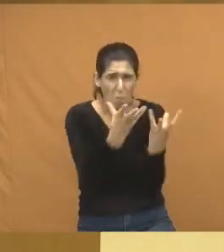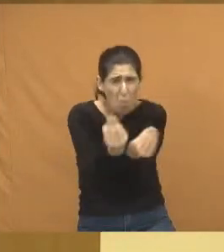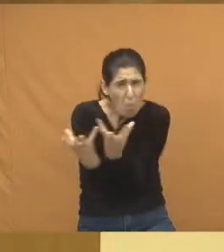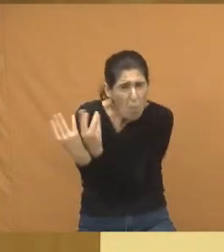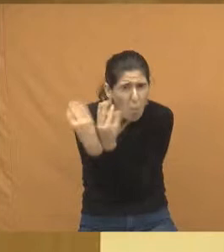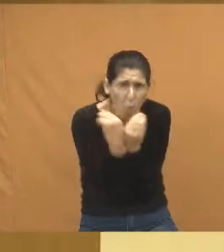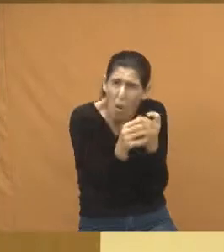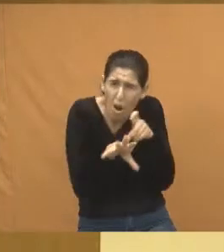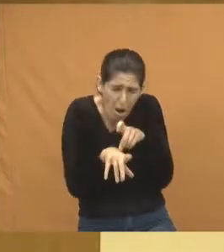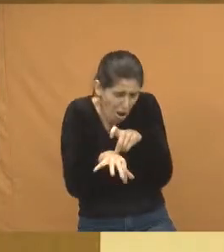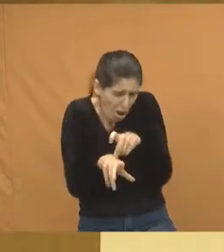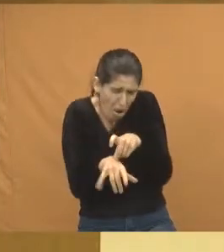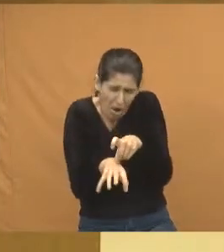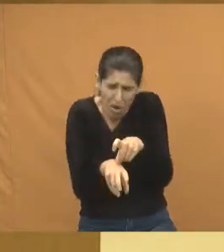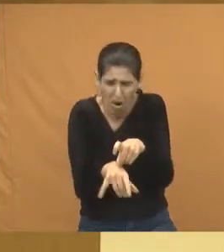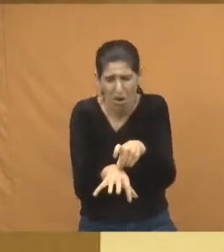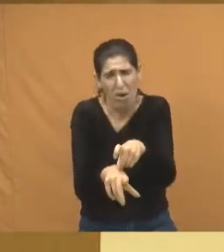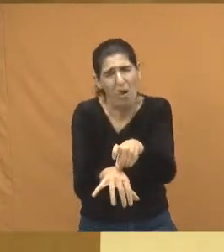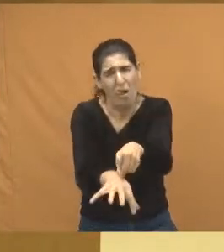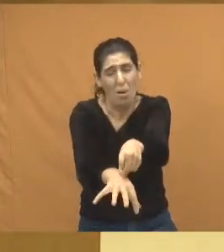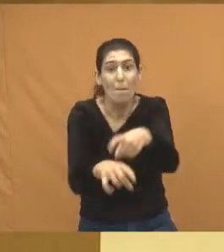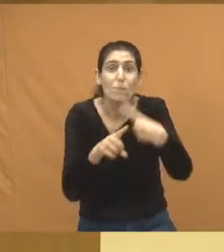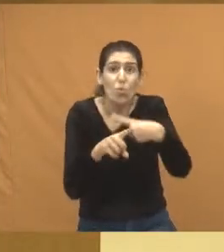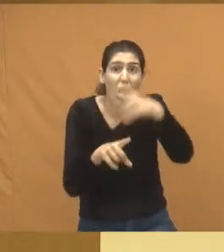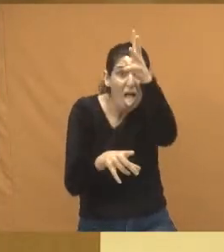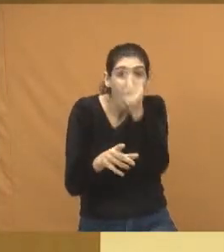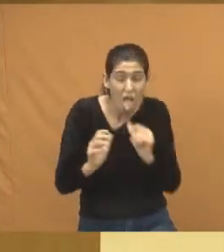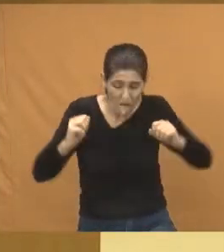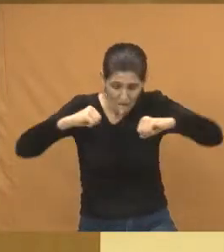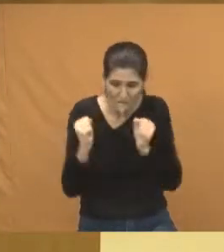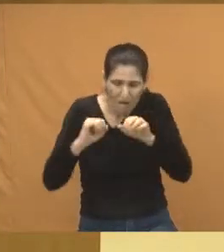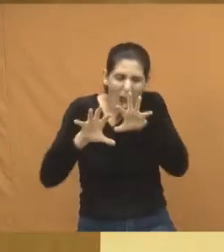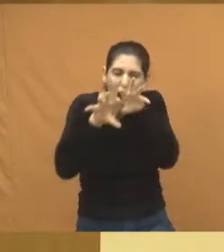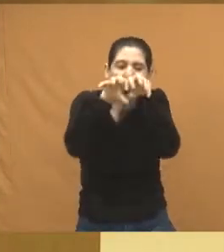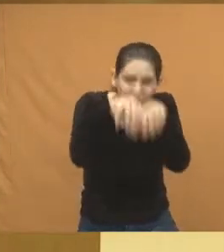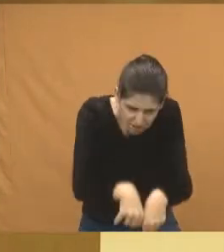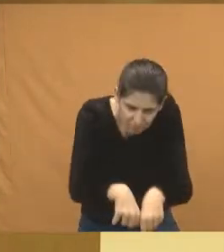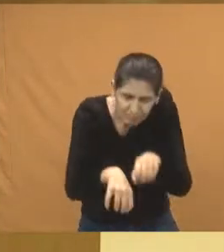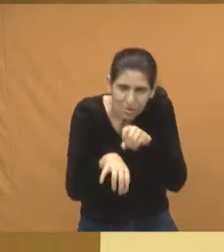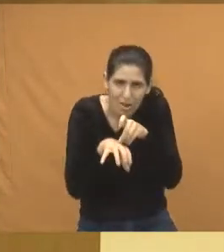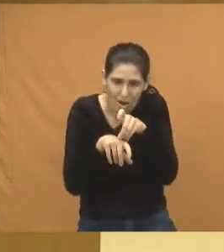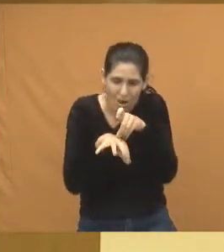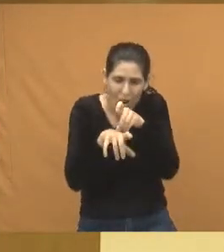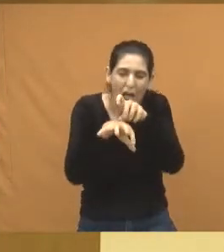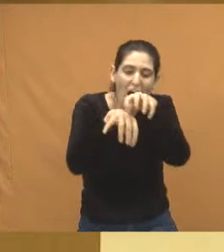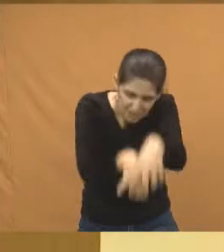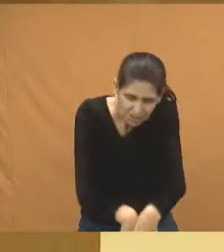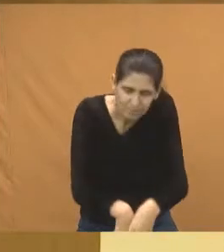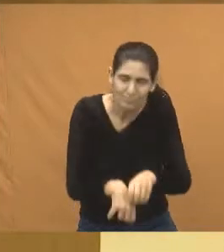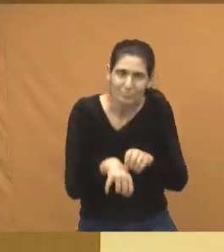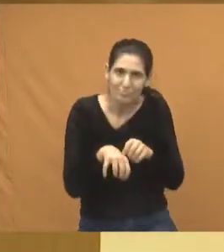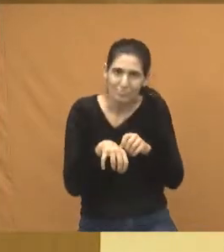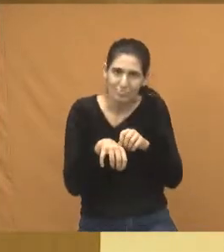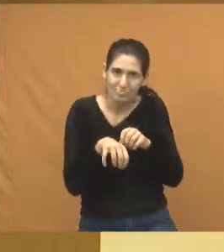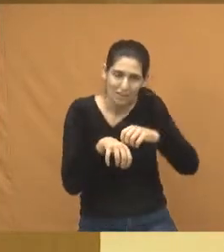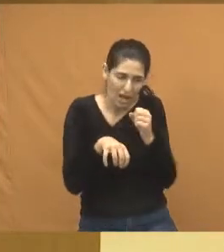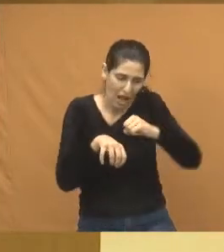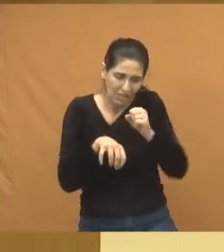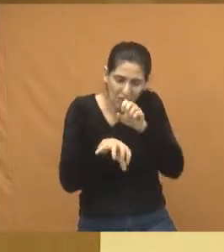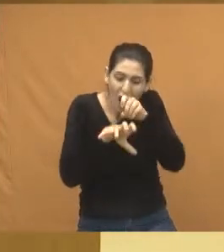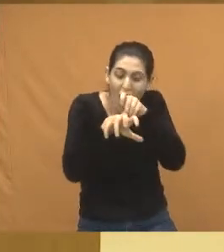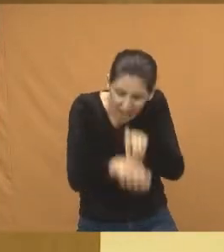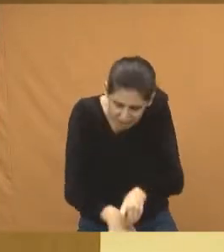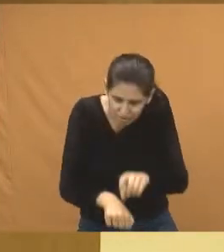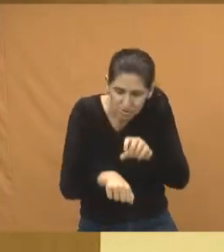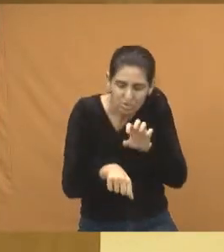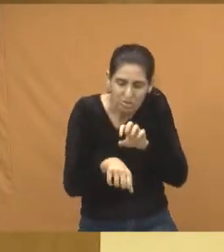invadiu a nossa cidade aí, que é o tal do escorpião. Eu ia mostrar mais um vídeo aqui, mas com certeza não vai dar tempo, porque nós temos pouquinho tempo ali,